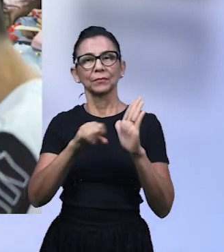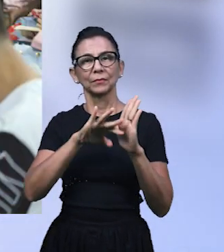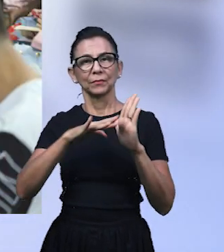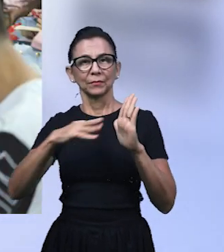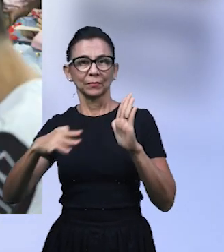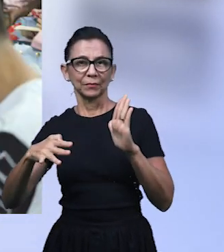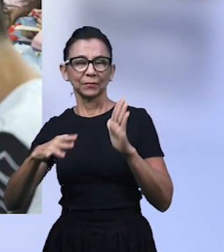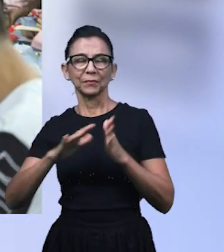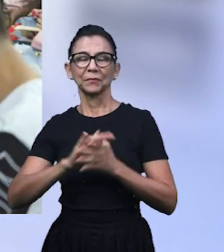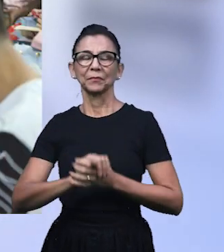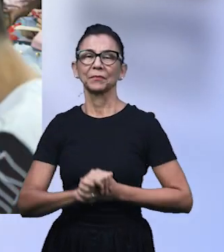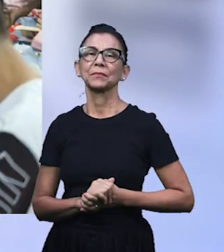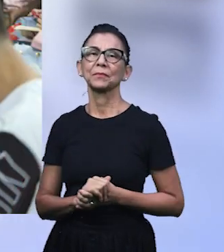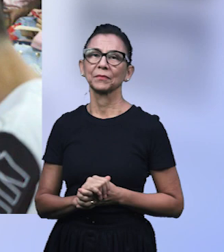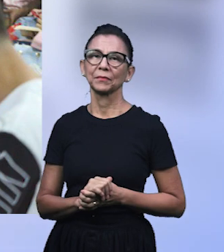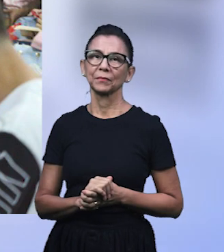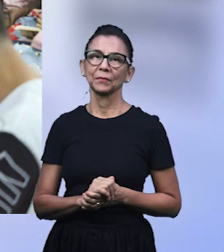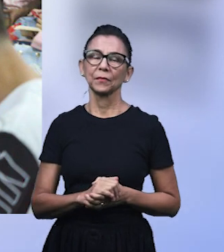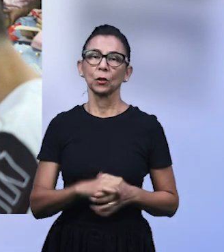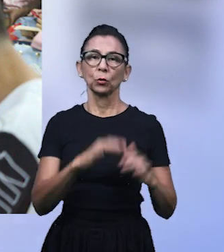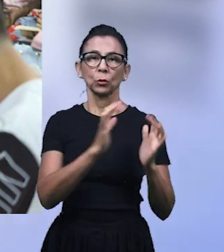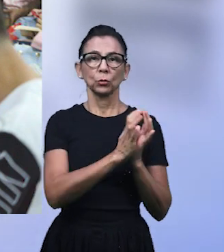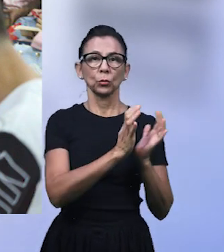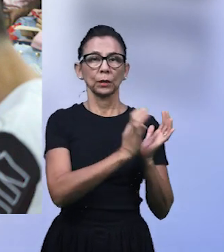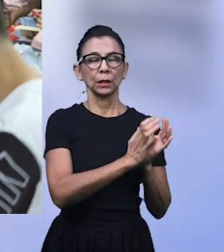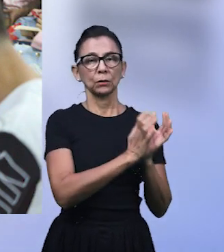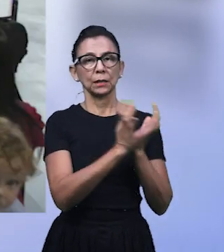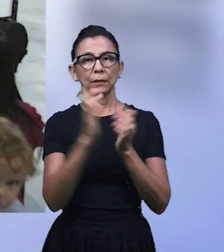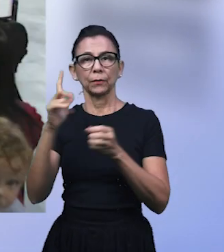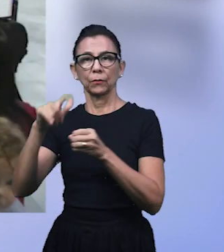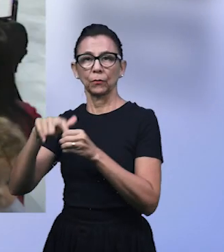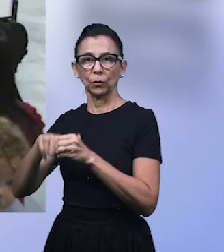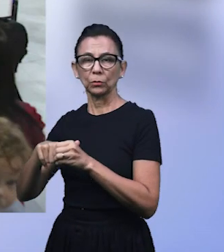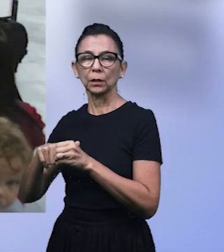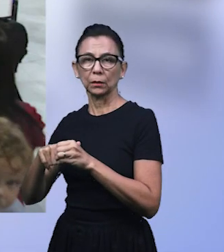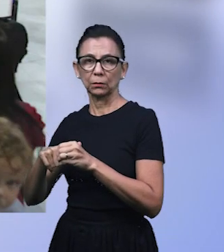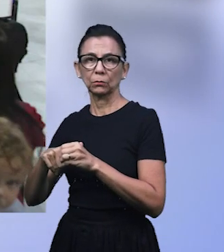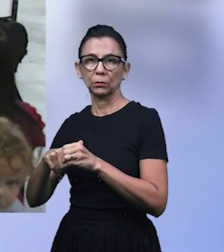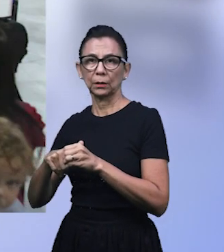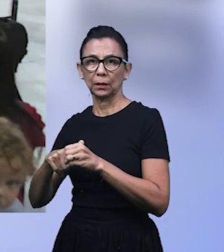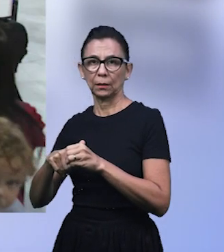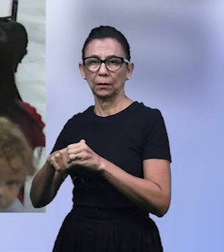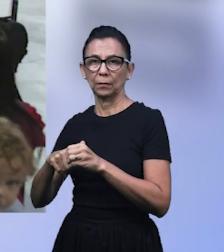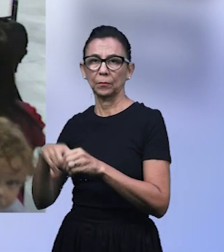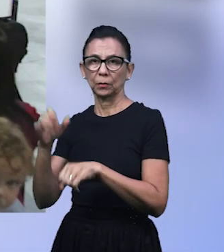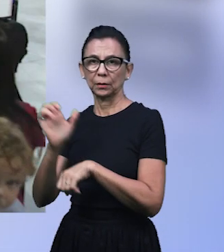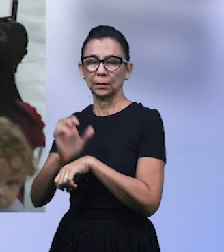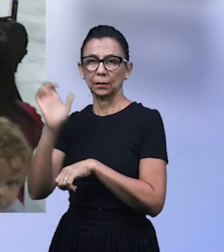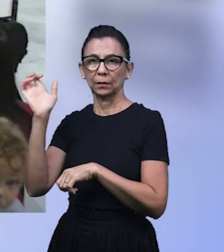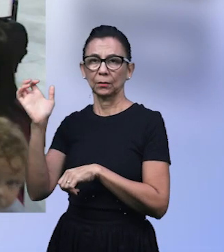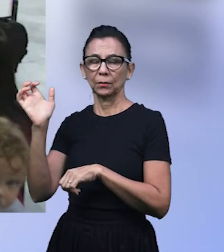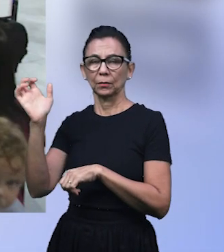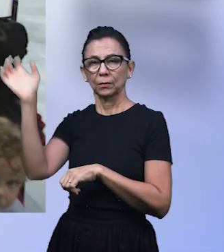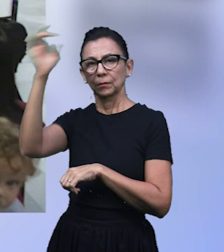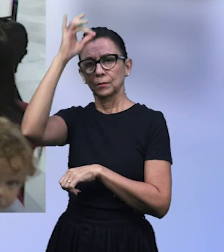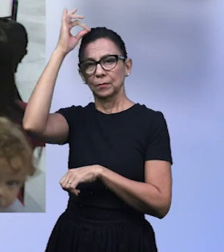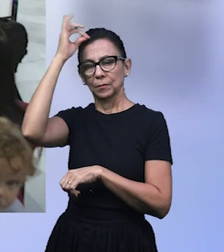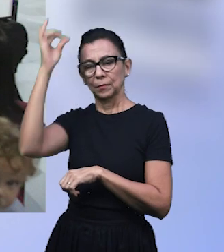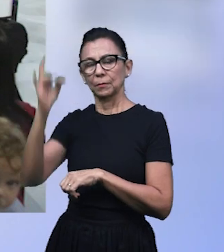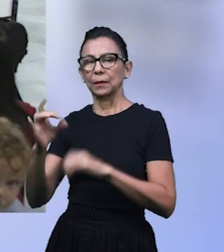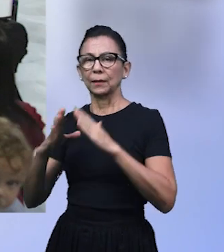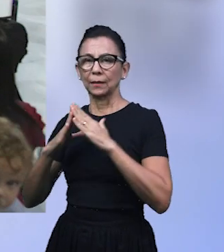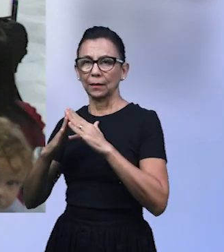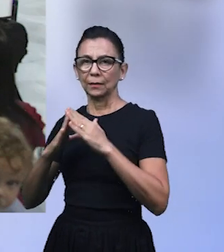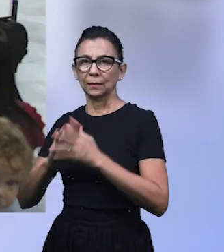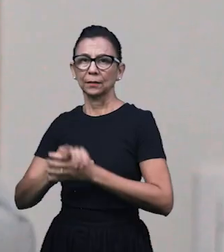dos jovens. Mais uma vez, o grito Maranata esteve nos lábios que confessam o nome do Senhor Jesus e proclamam que